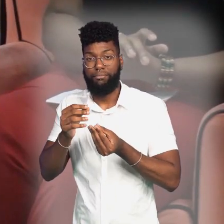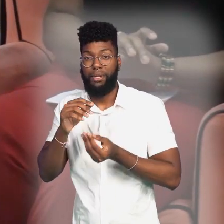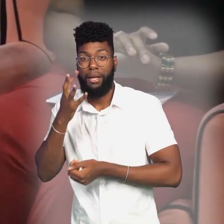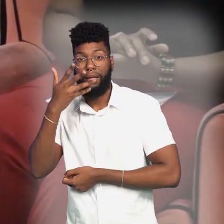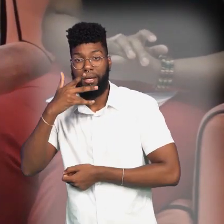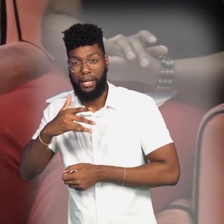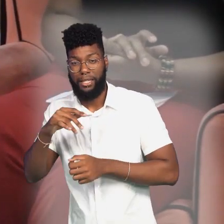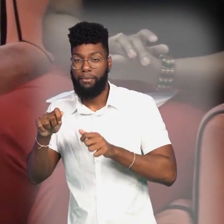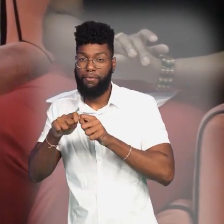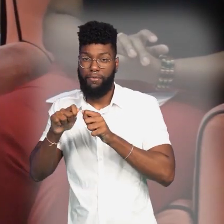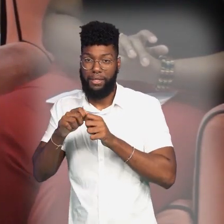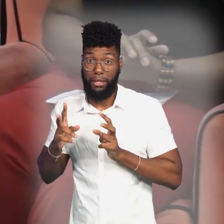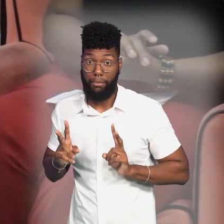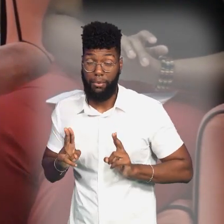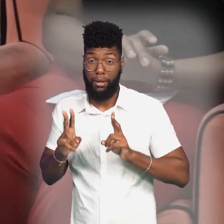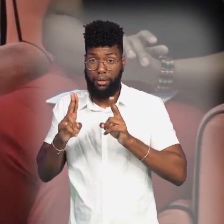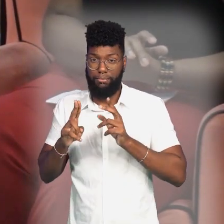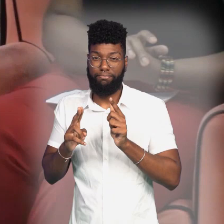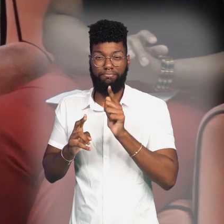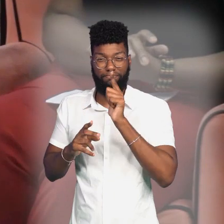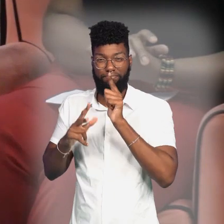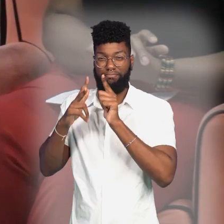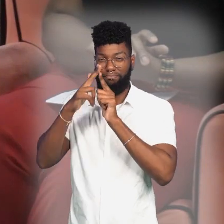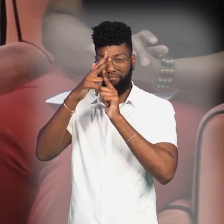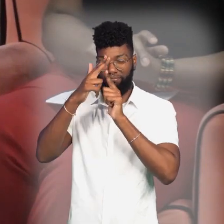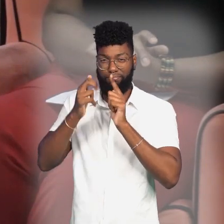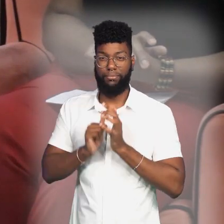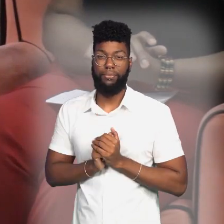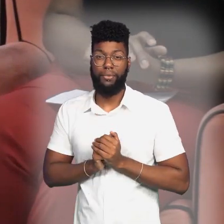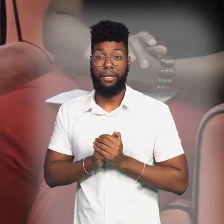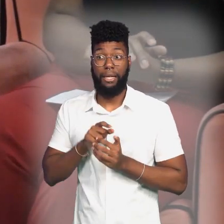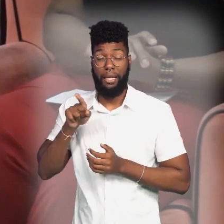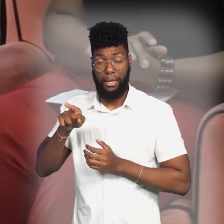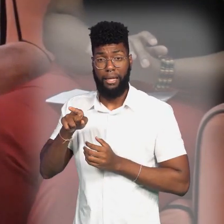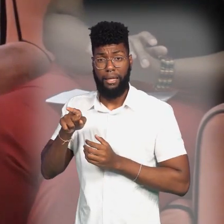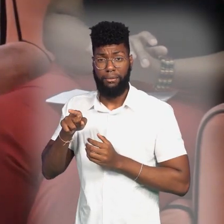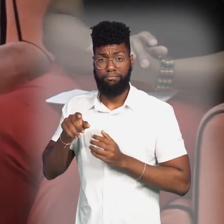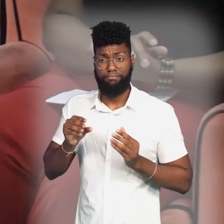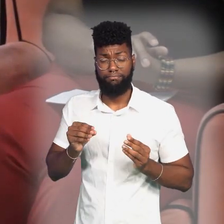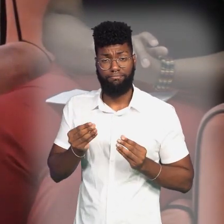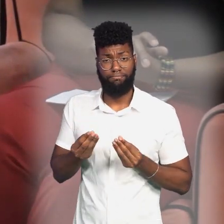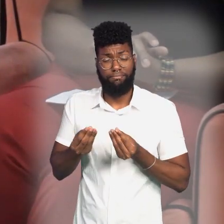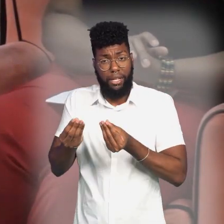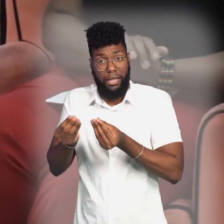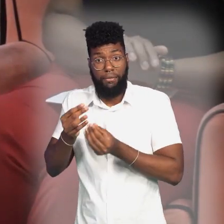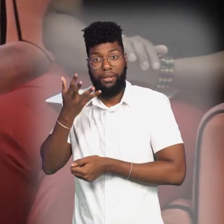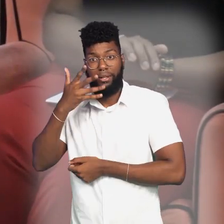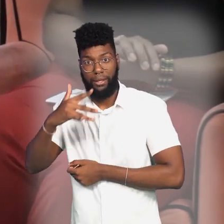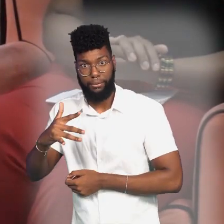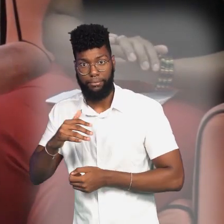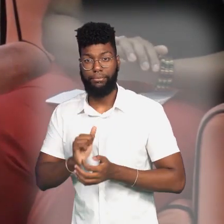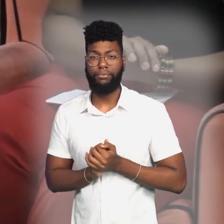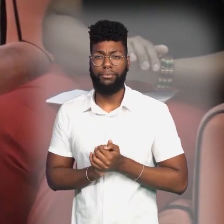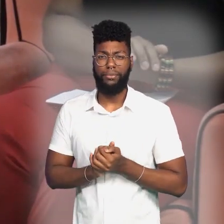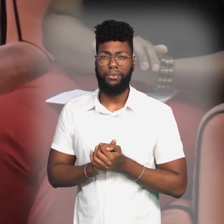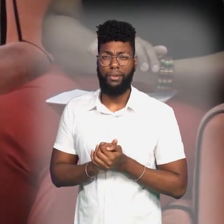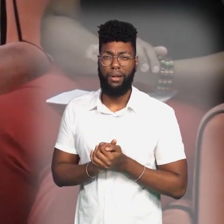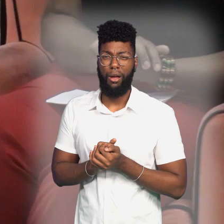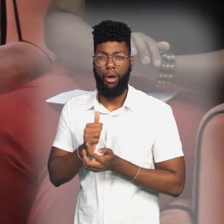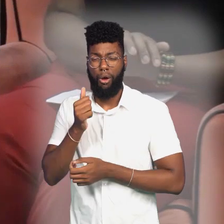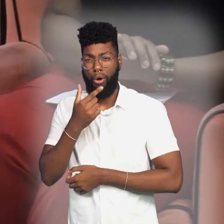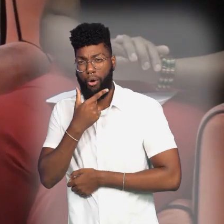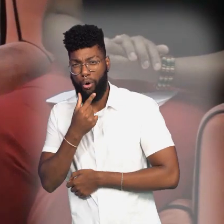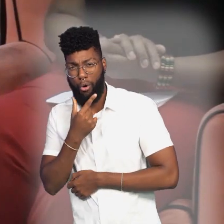muçulmanos têm que se circuncidar. Então, ele que vai levar. Aí Padrinho e madrinha